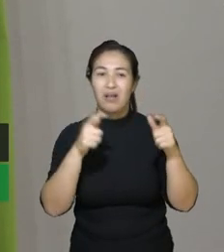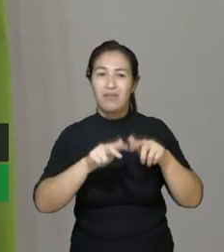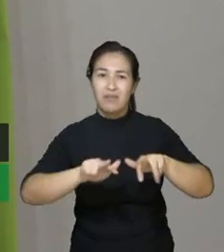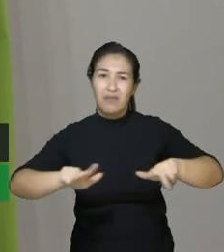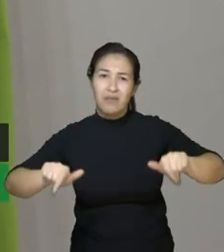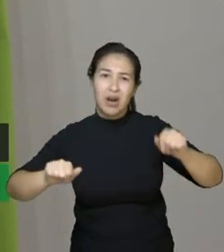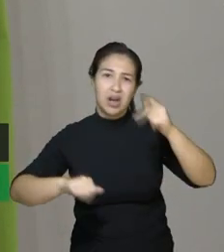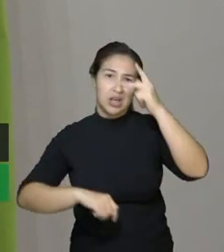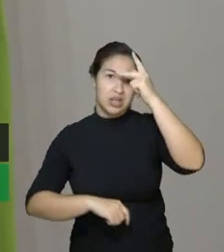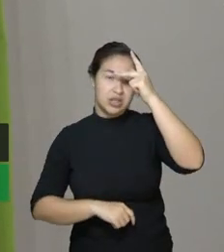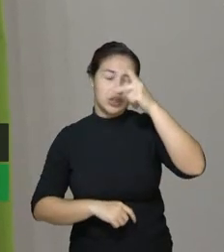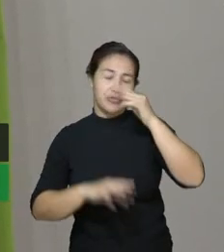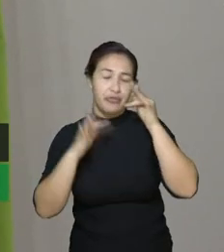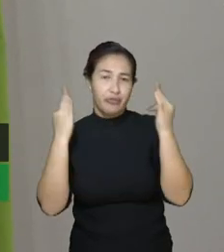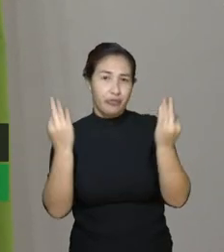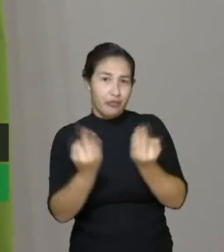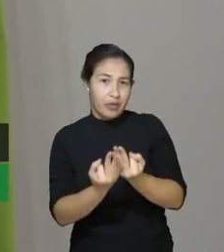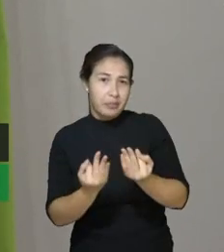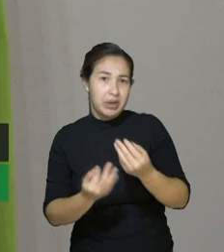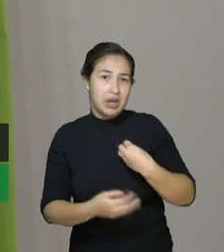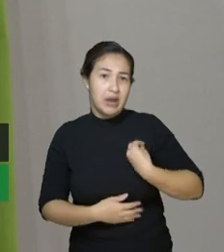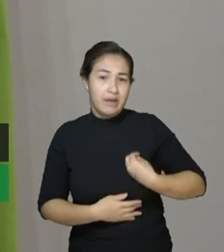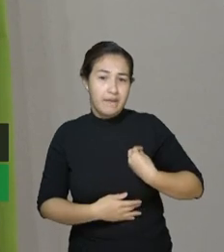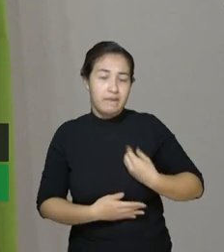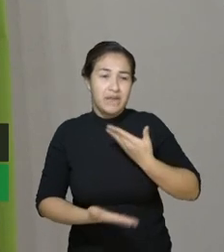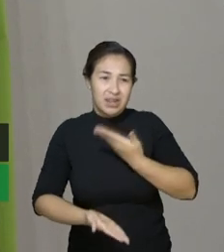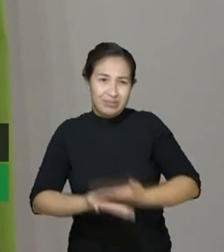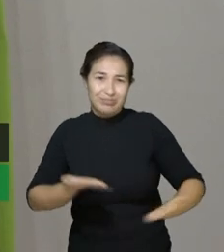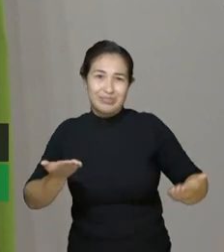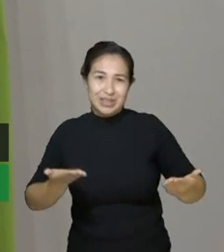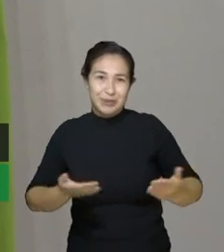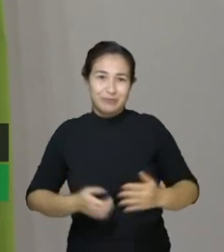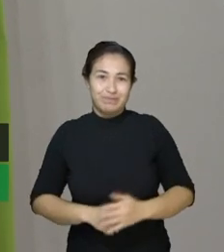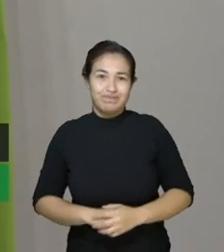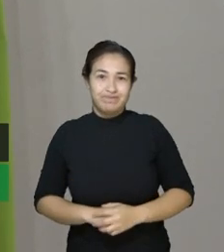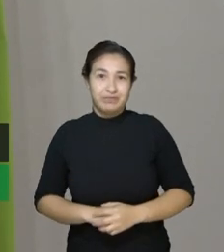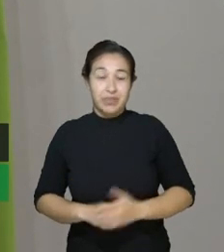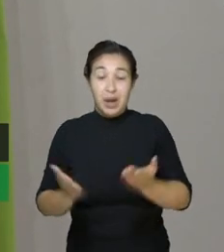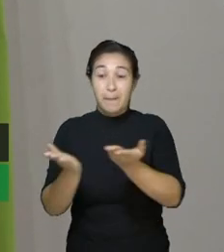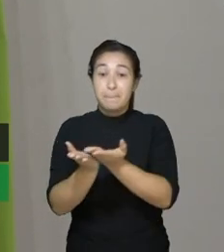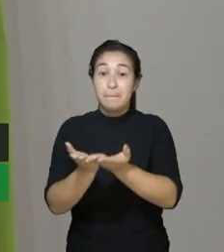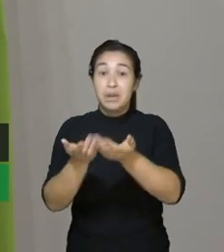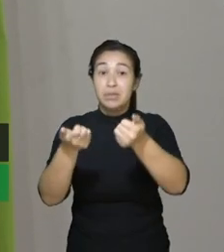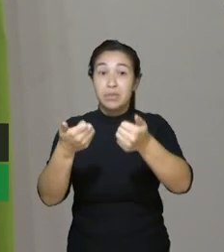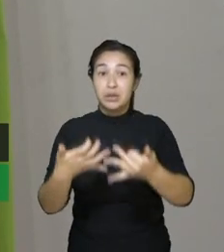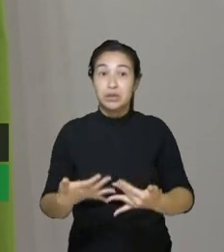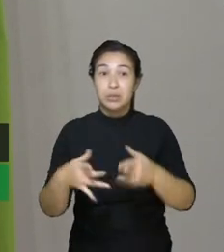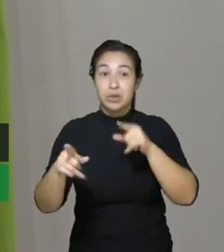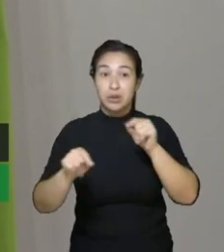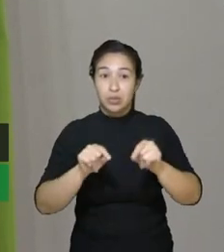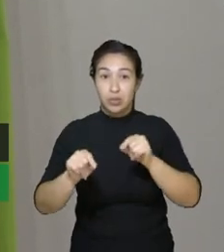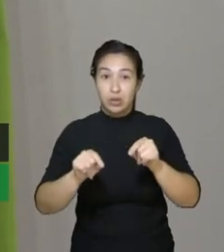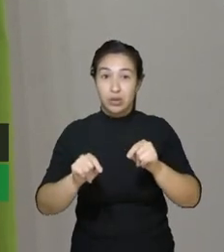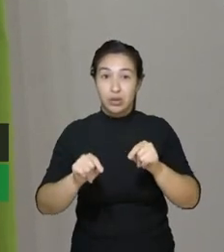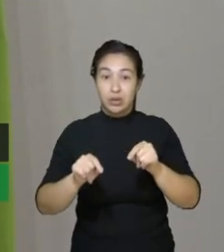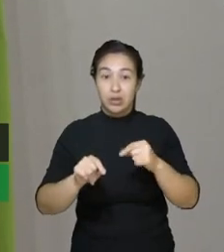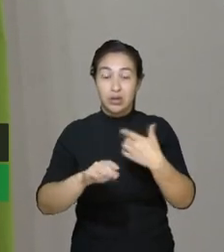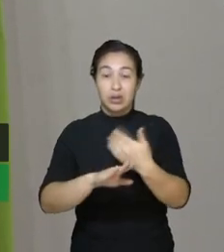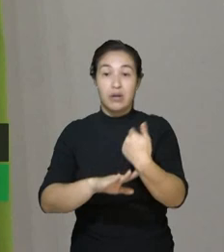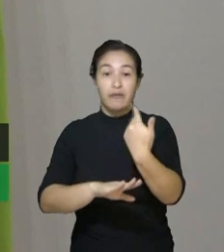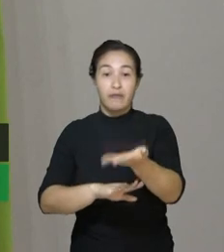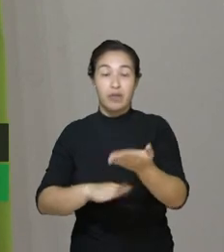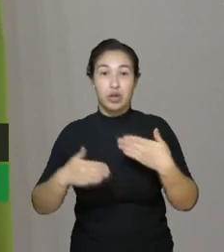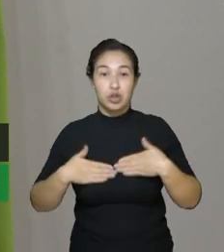Por isso que, como diz a Bíblia, À frente da honra vai